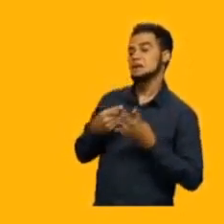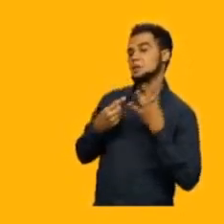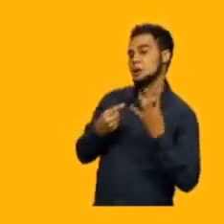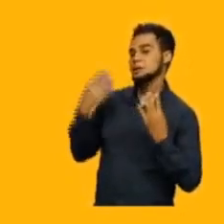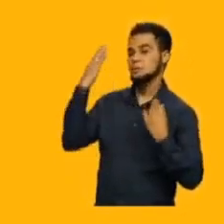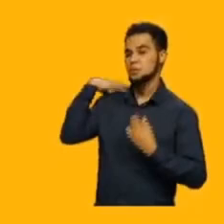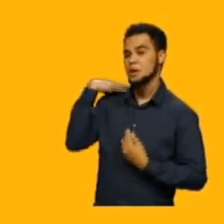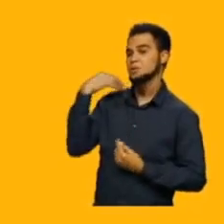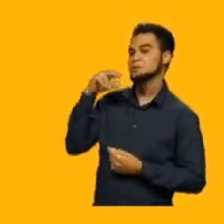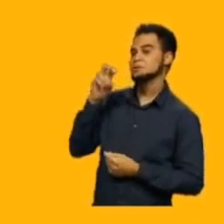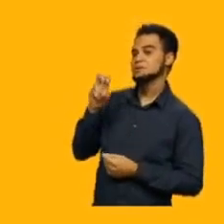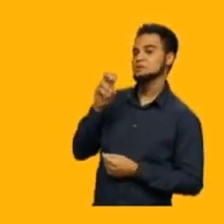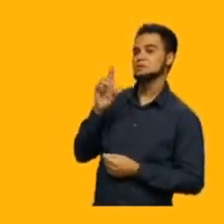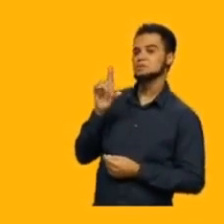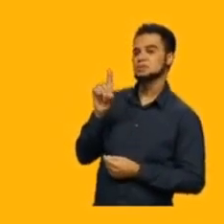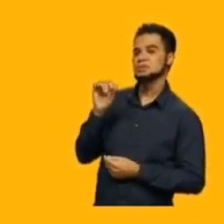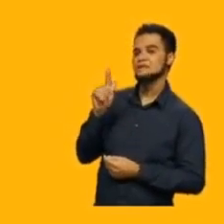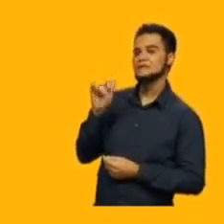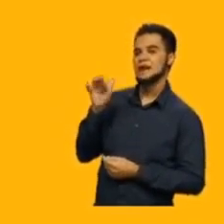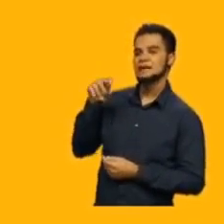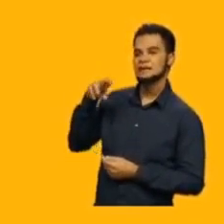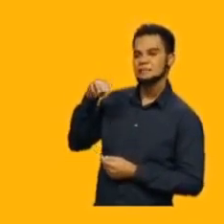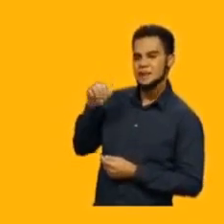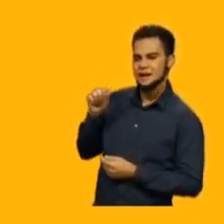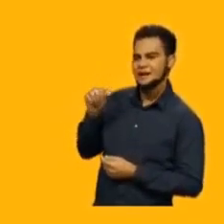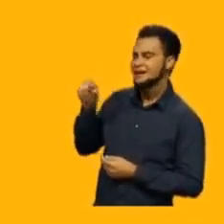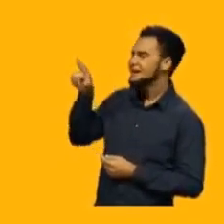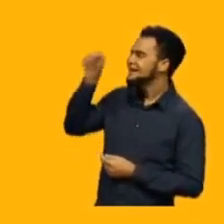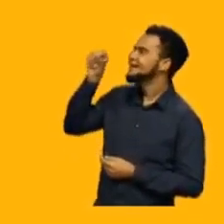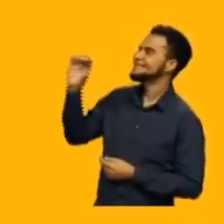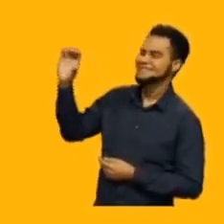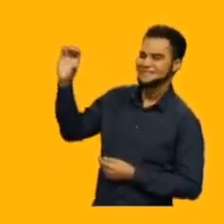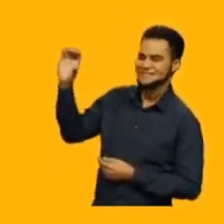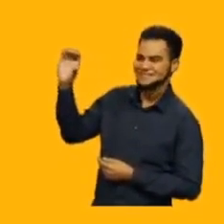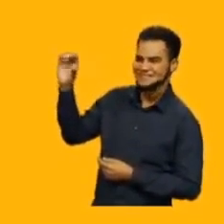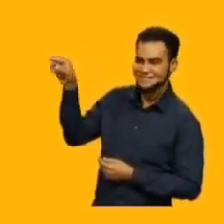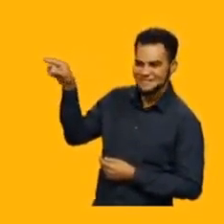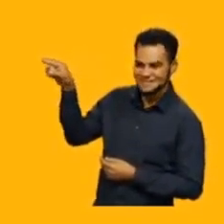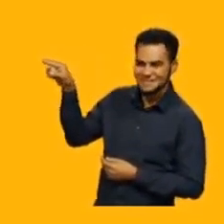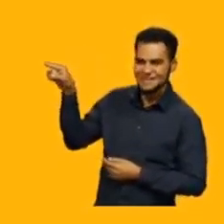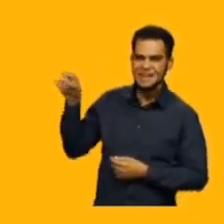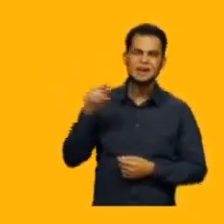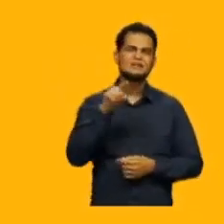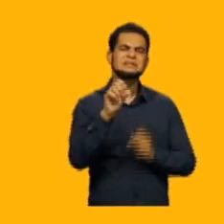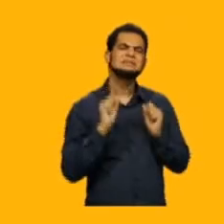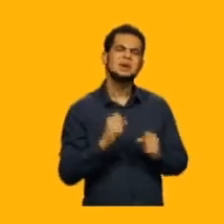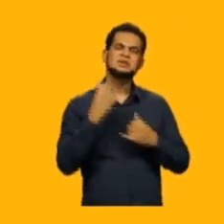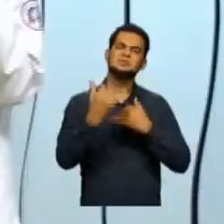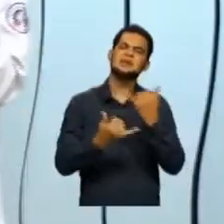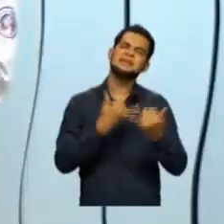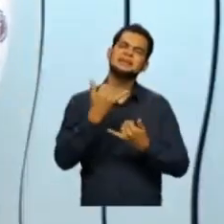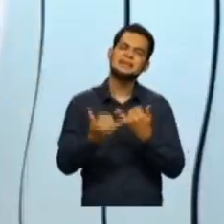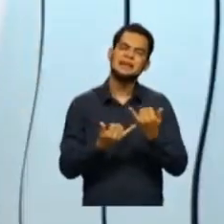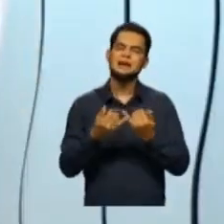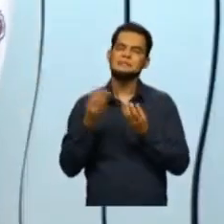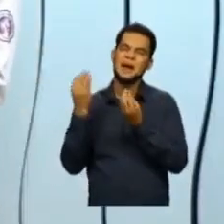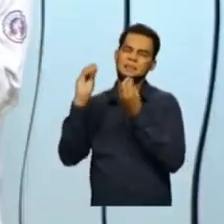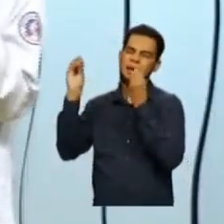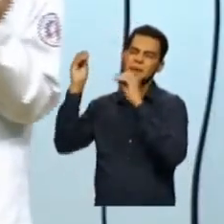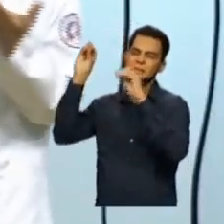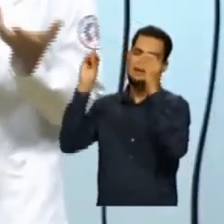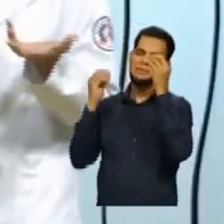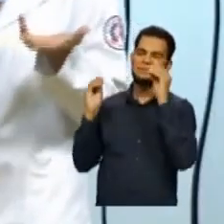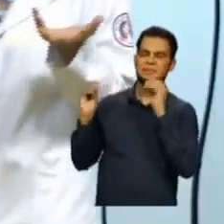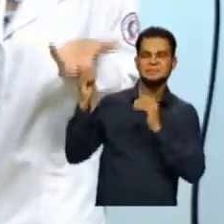o 5 o diafragma. Então, vocês podem brincar aí fazendo essas atividades. Tem mais outra atividade aqui que